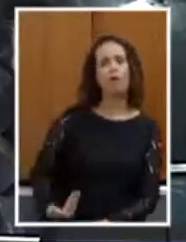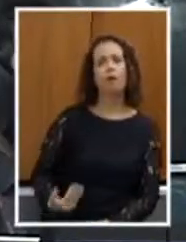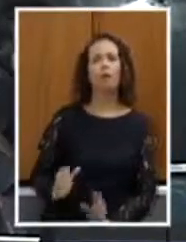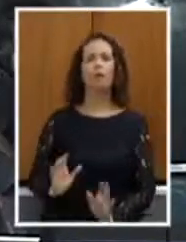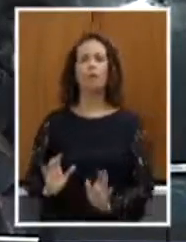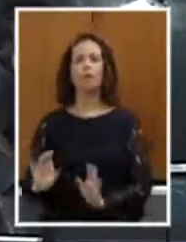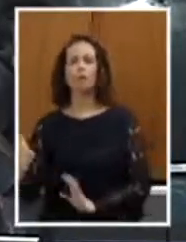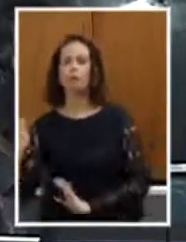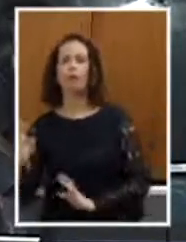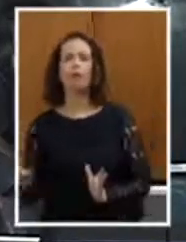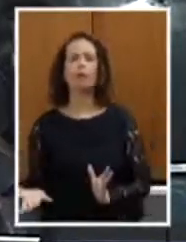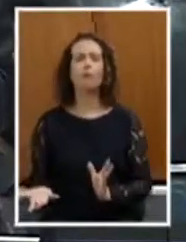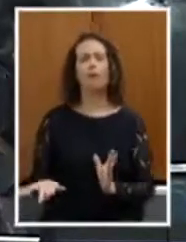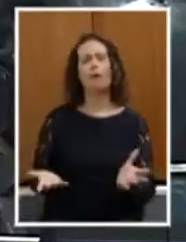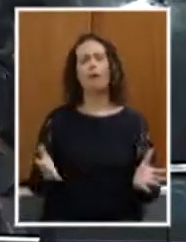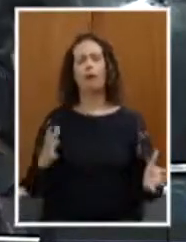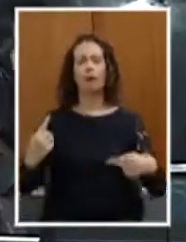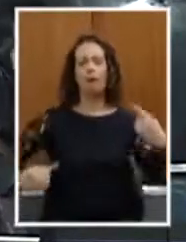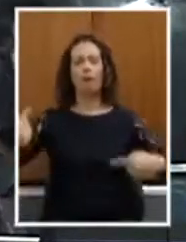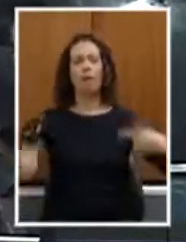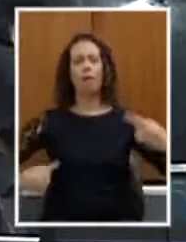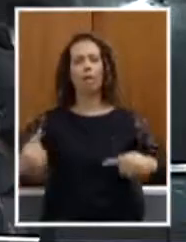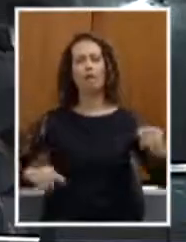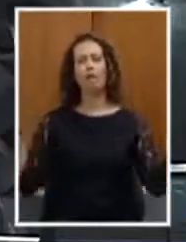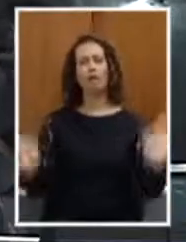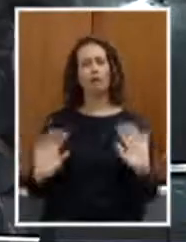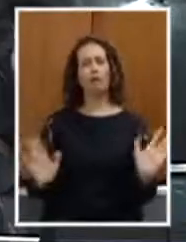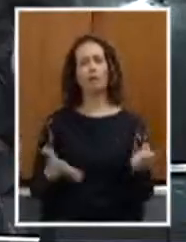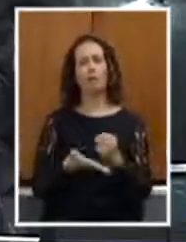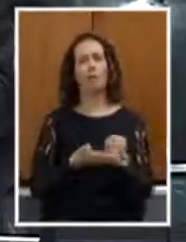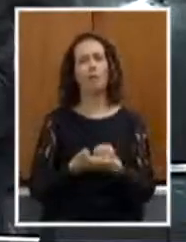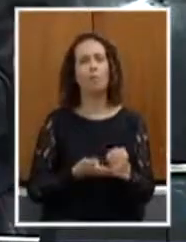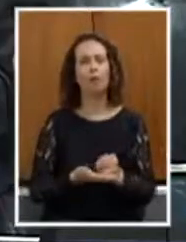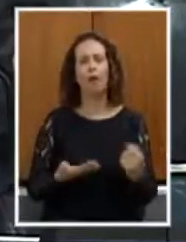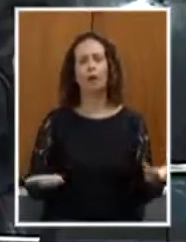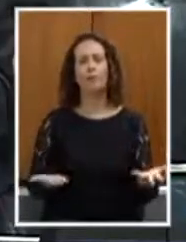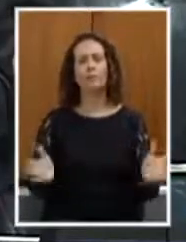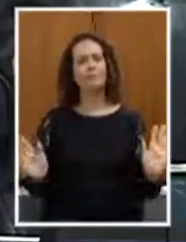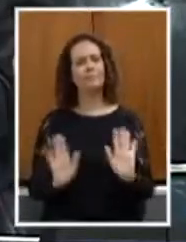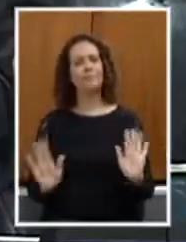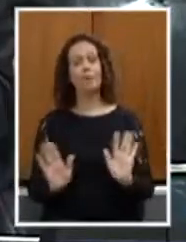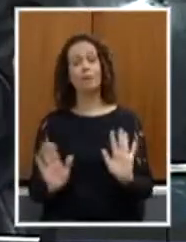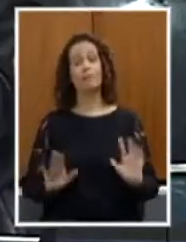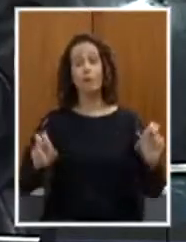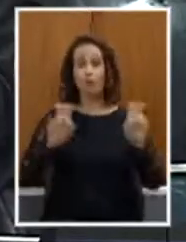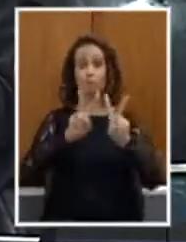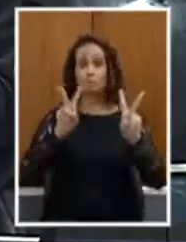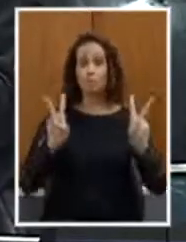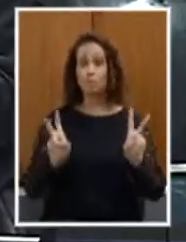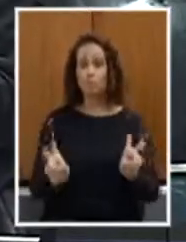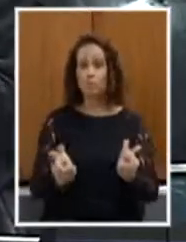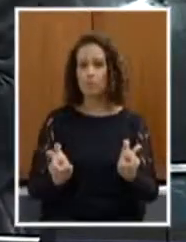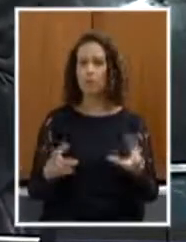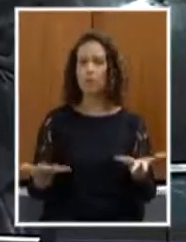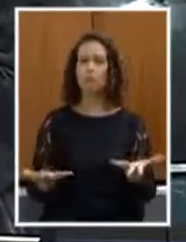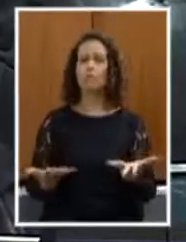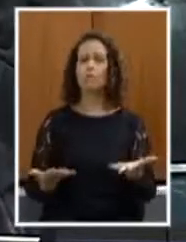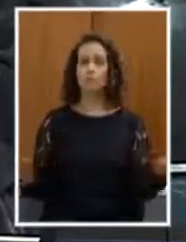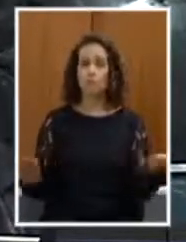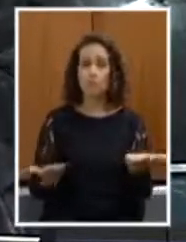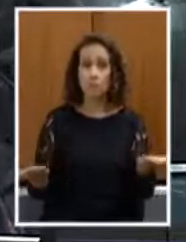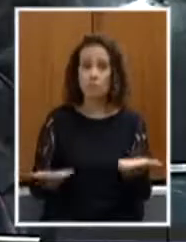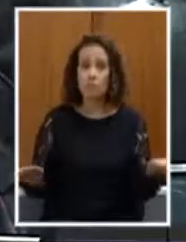partido A, B, C ou D, base ou oposição, se trata de um assunto que é extremamente